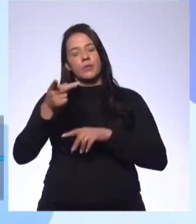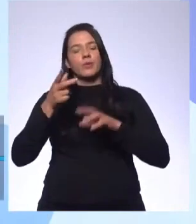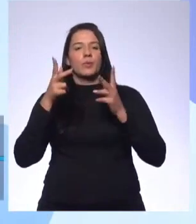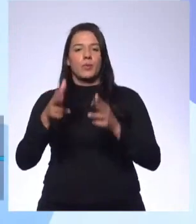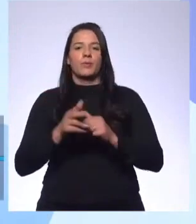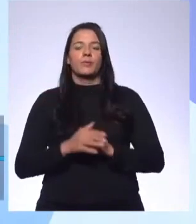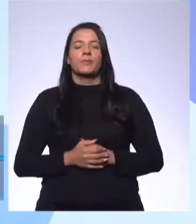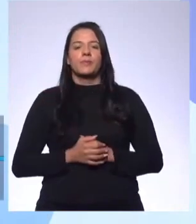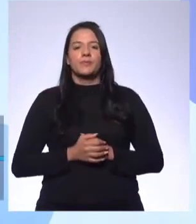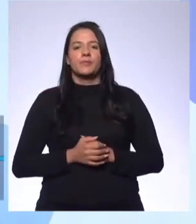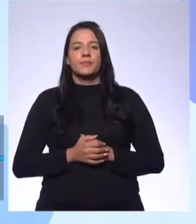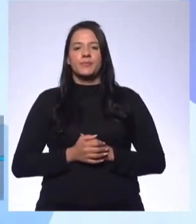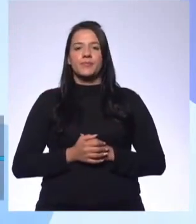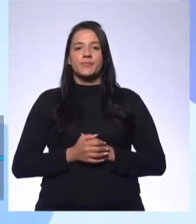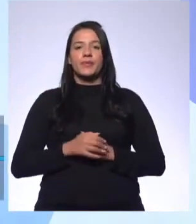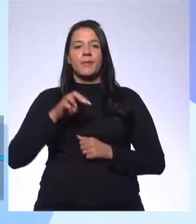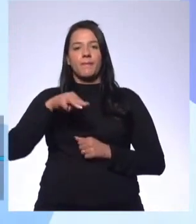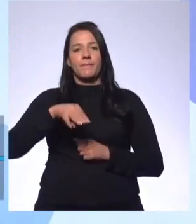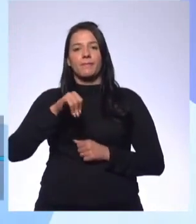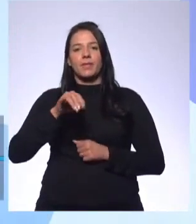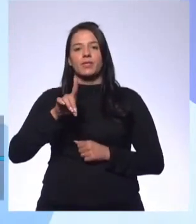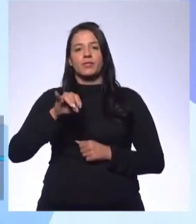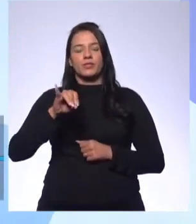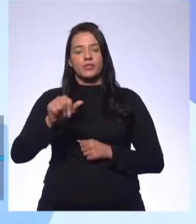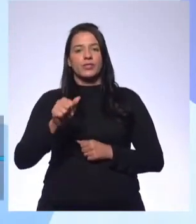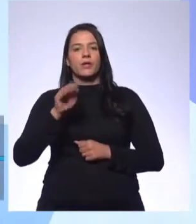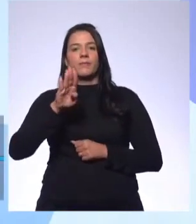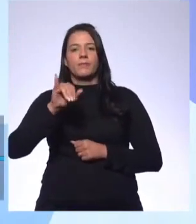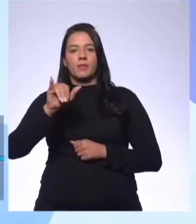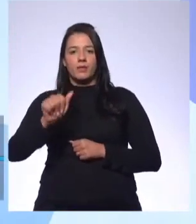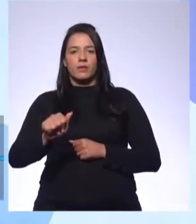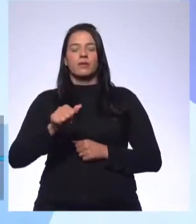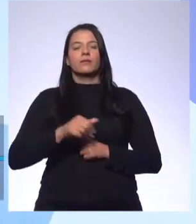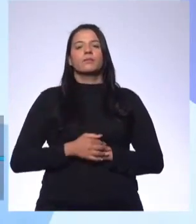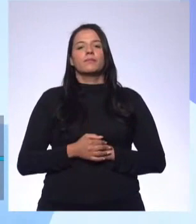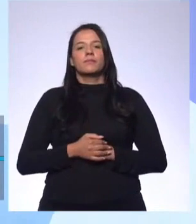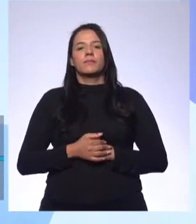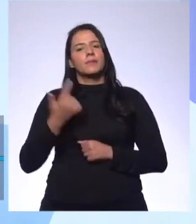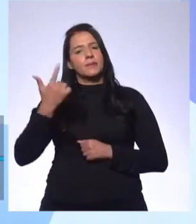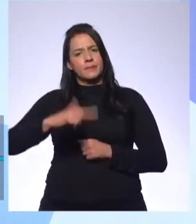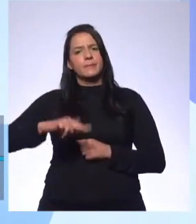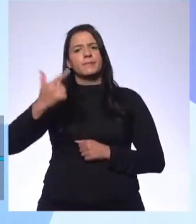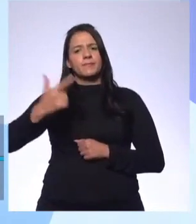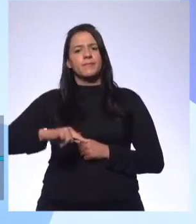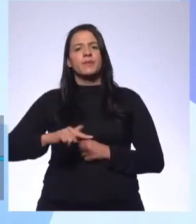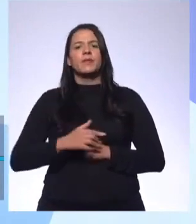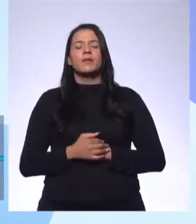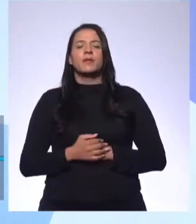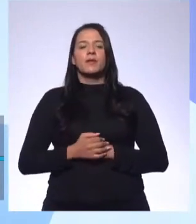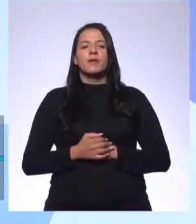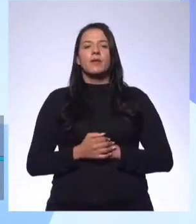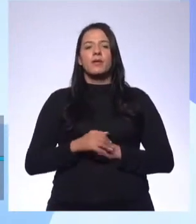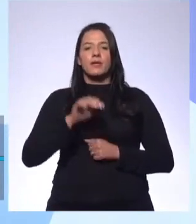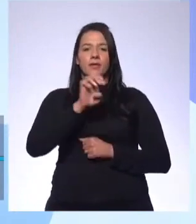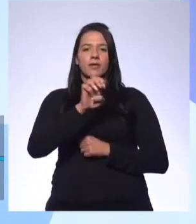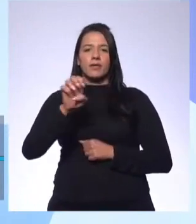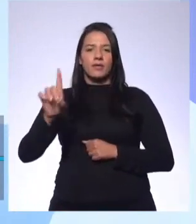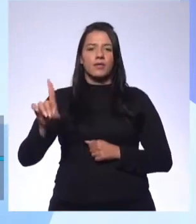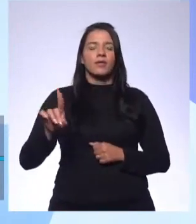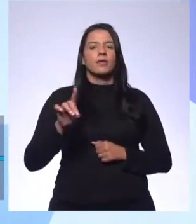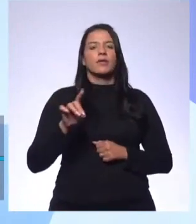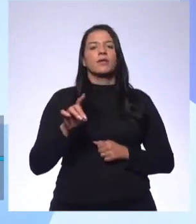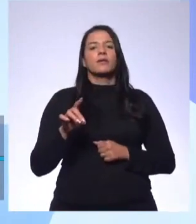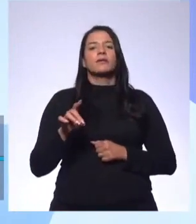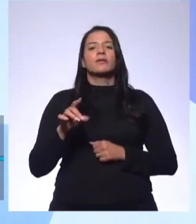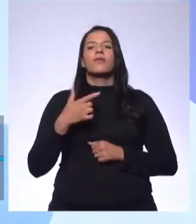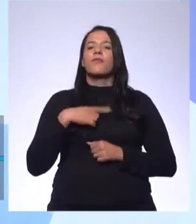coisa. A Midian, a Bia, tem mais gente. O pessoal da EE, Cultura e